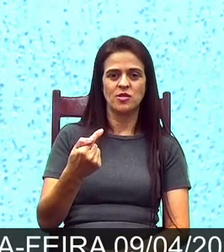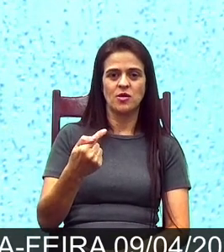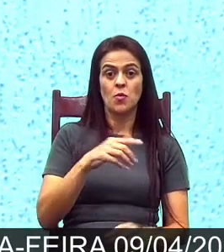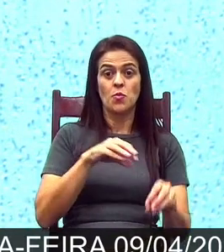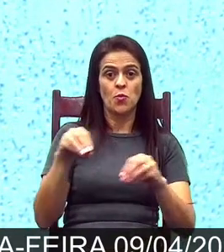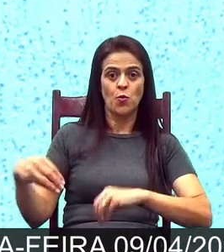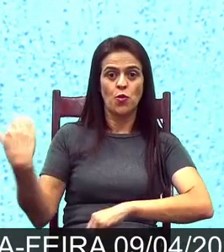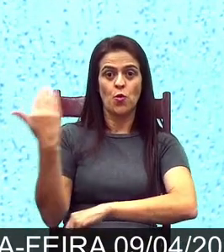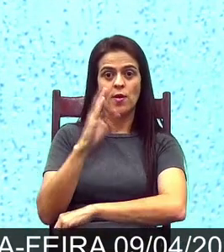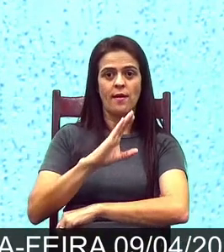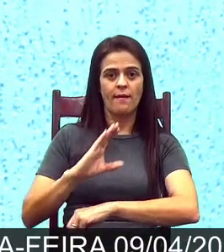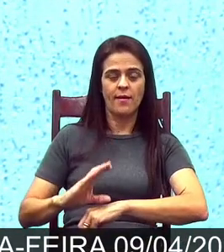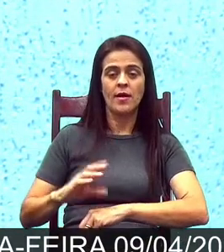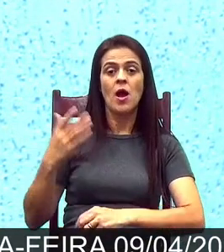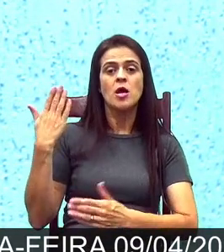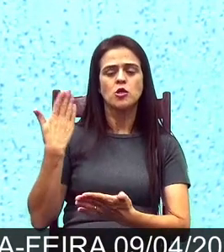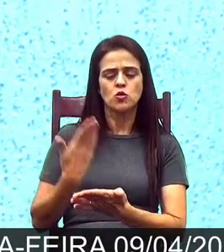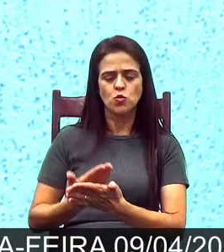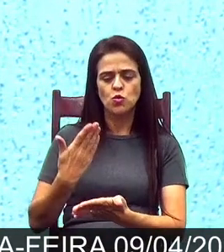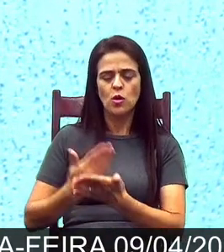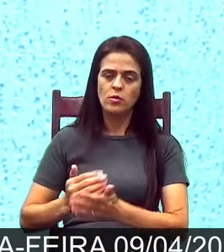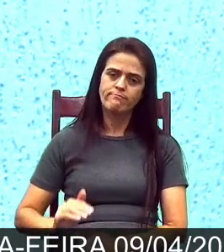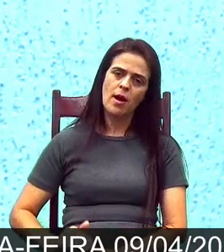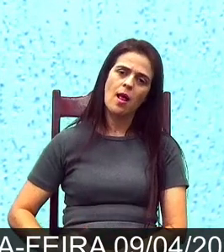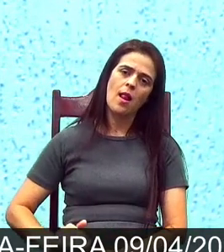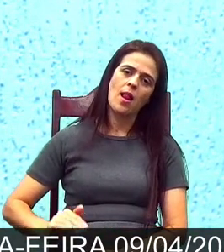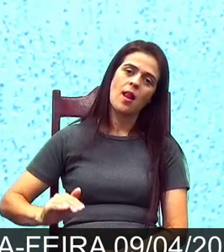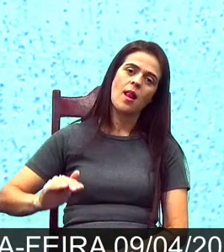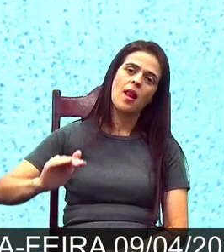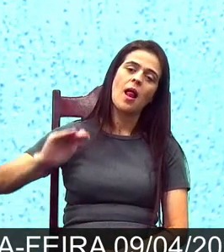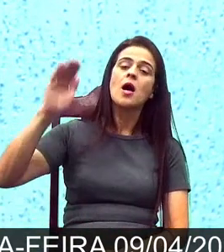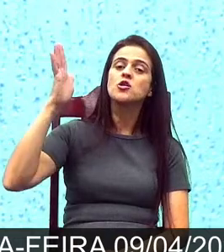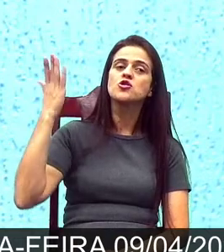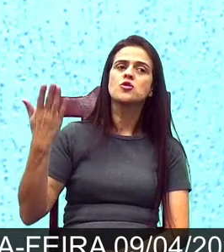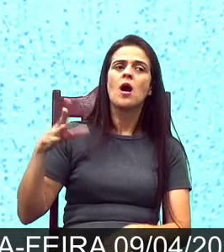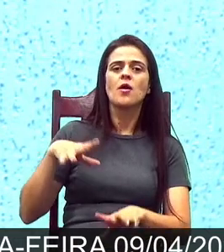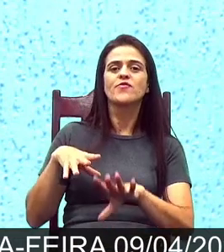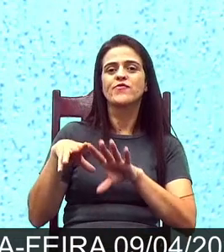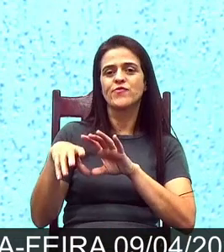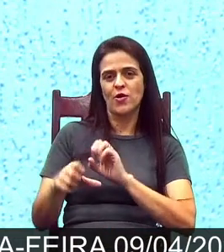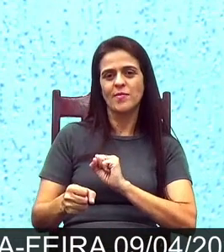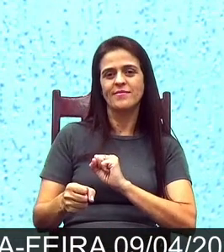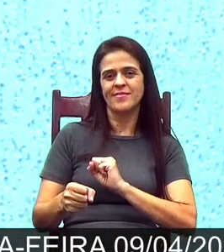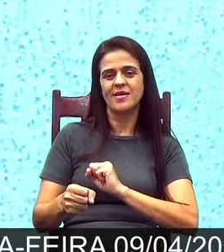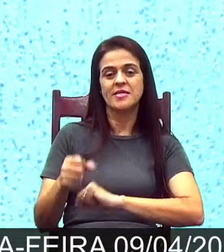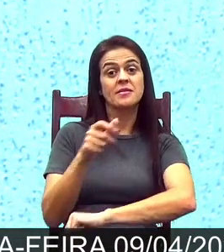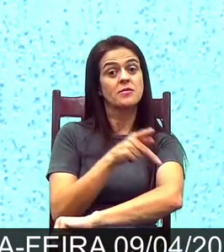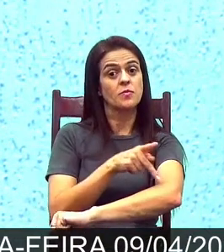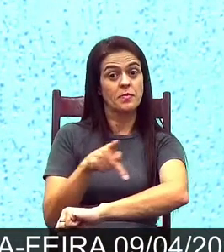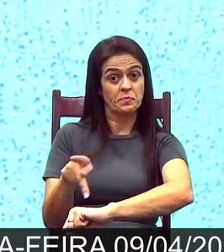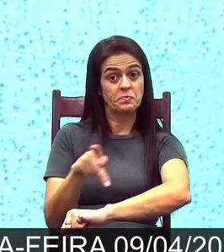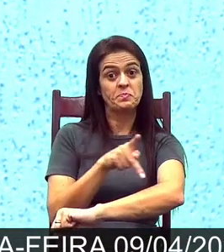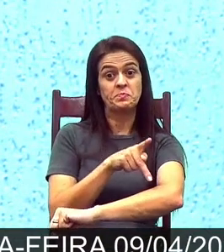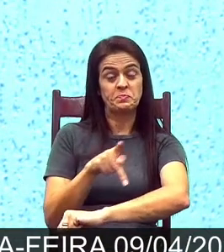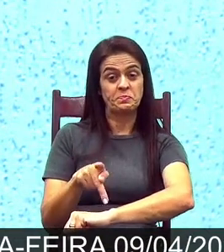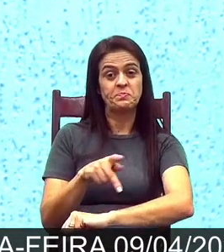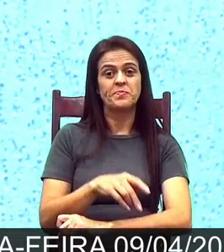seus estudos. E assim, formando em graduação de pedagogia,